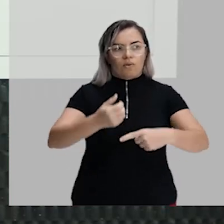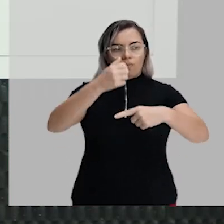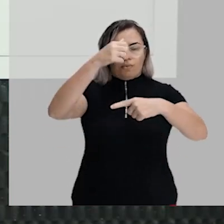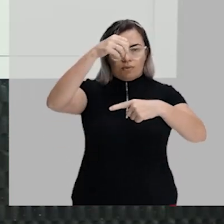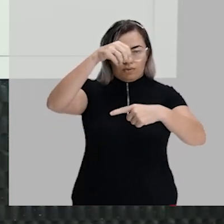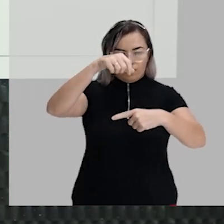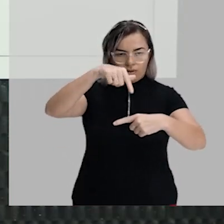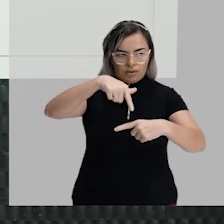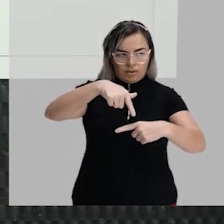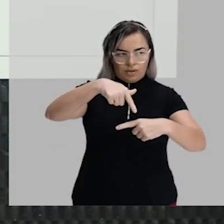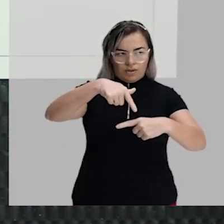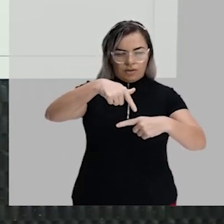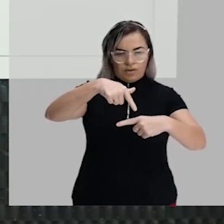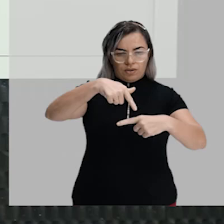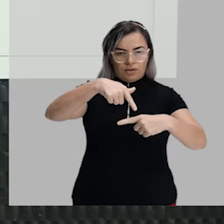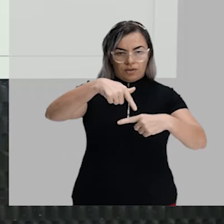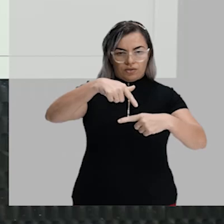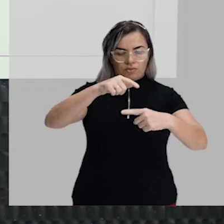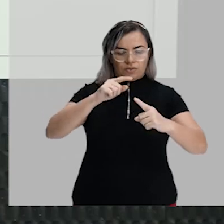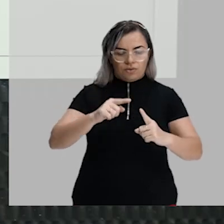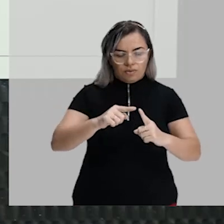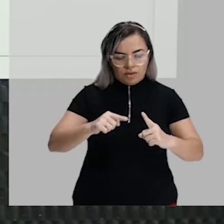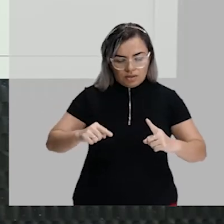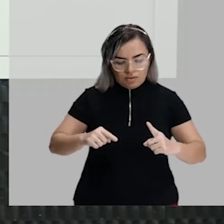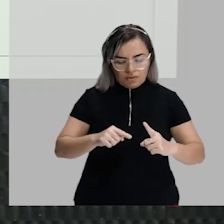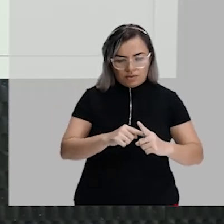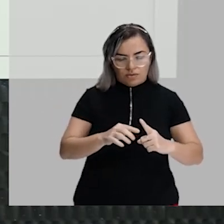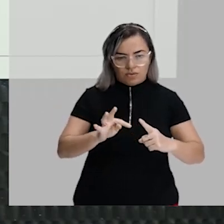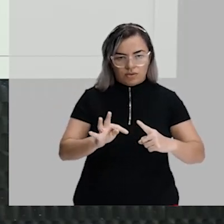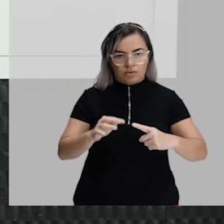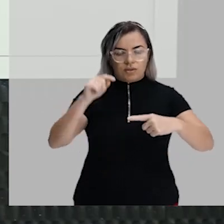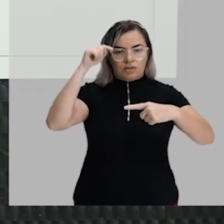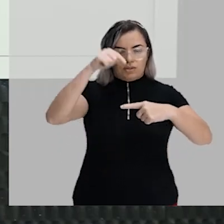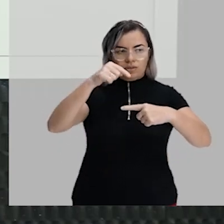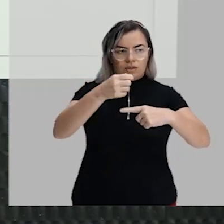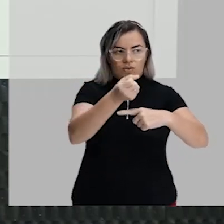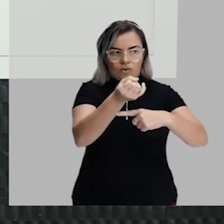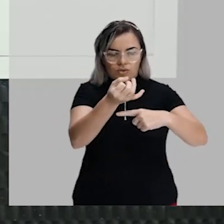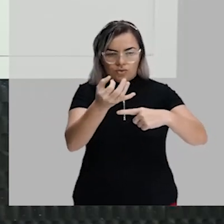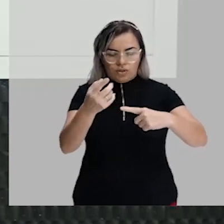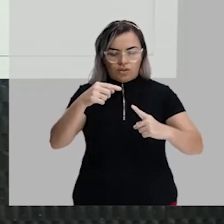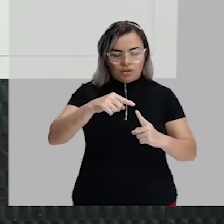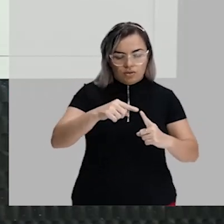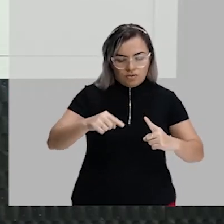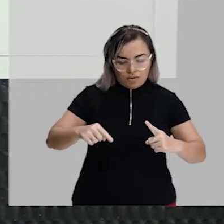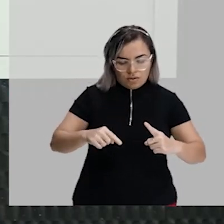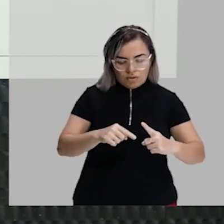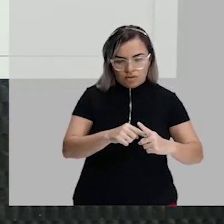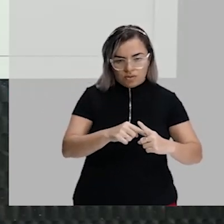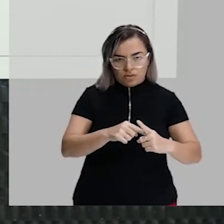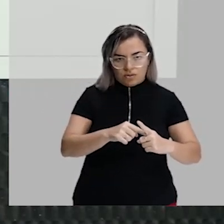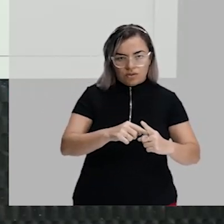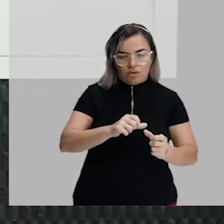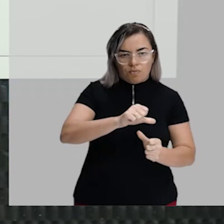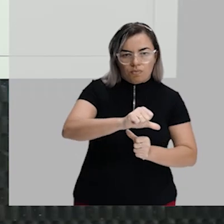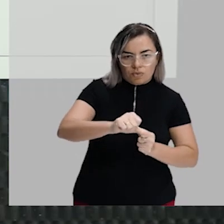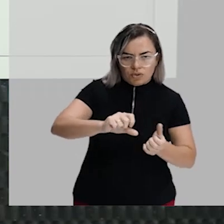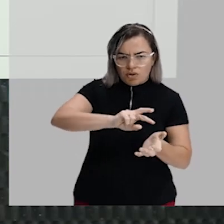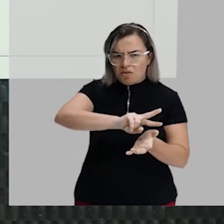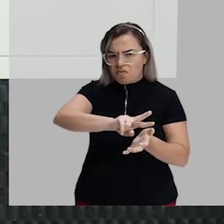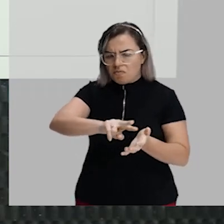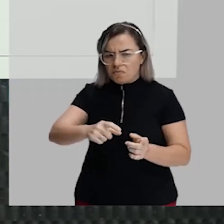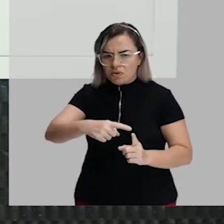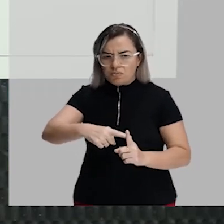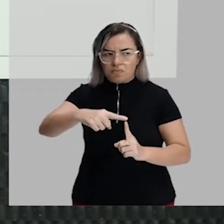temperatura. Ok? Então, desta forma, a gente consegue calcular a capacidade térmica. Então, a